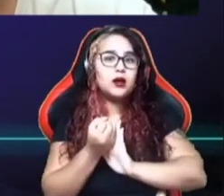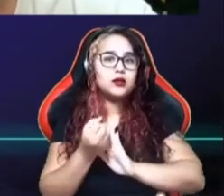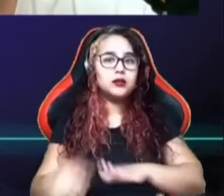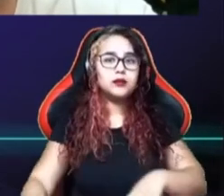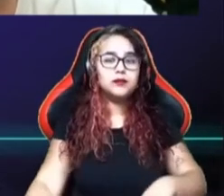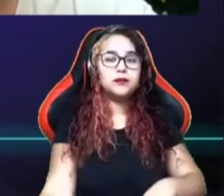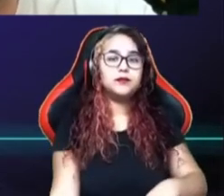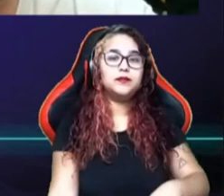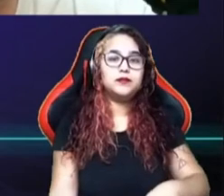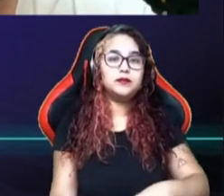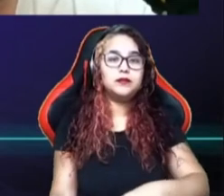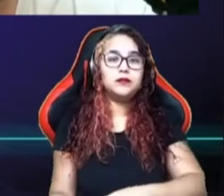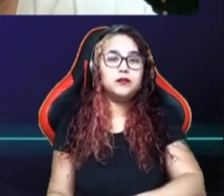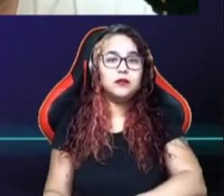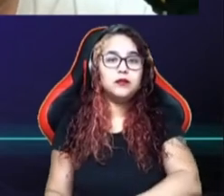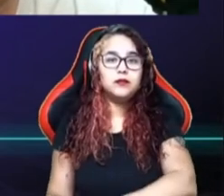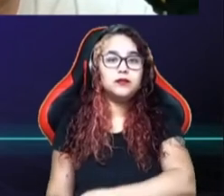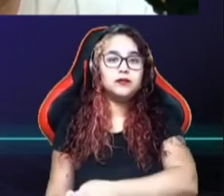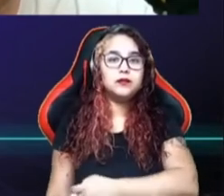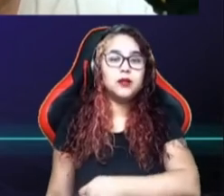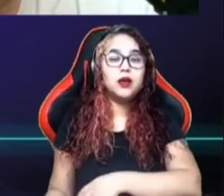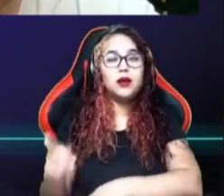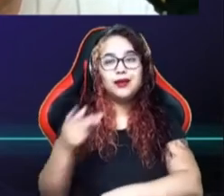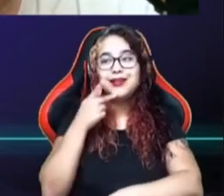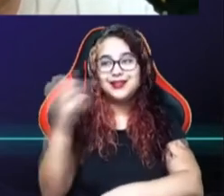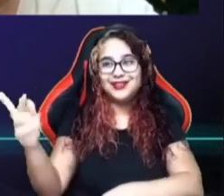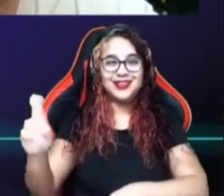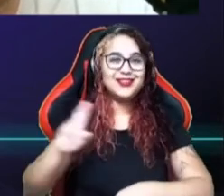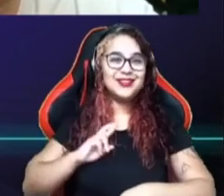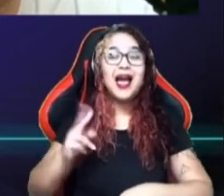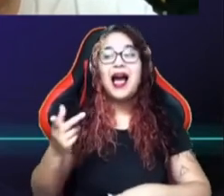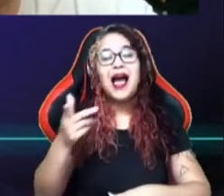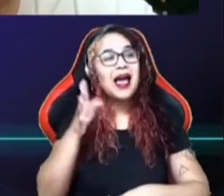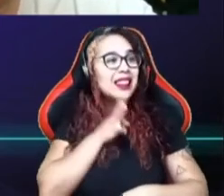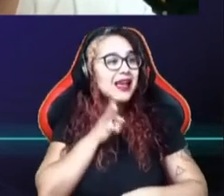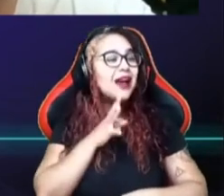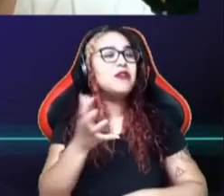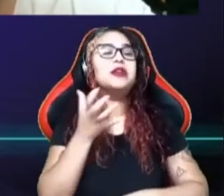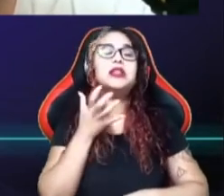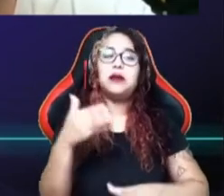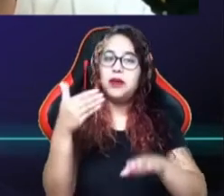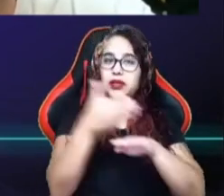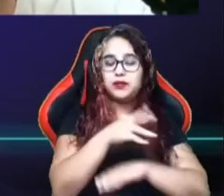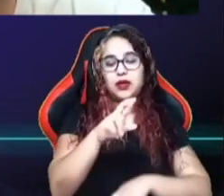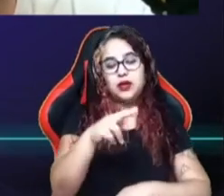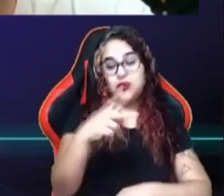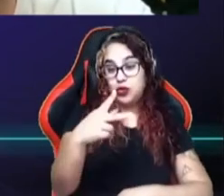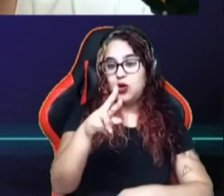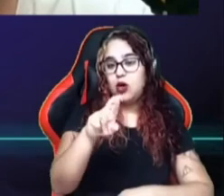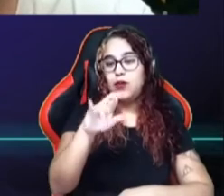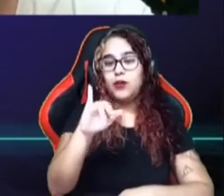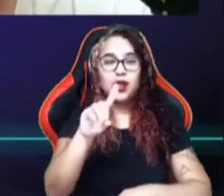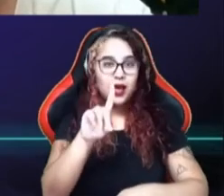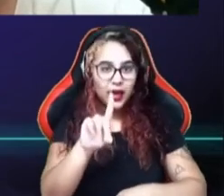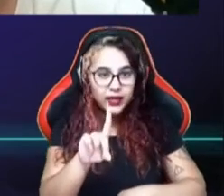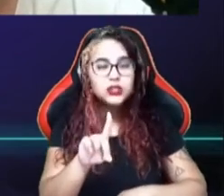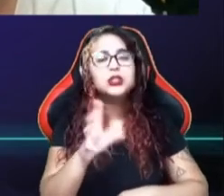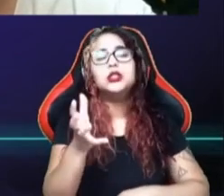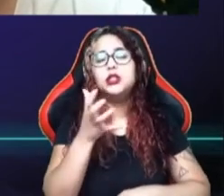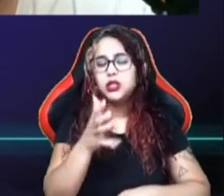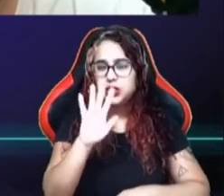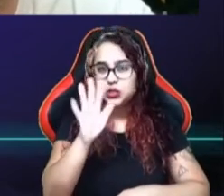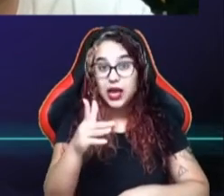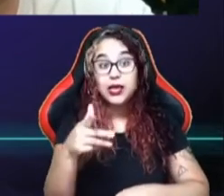já queria estar no Pride, ainda mais com um show. Então, acho que aí fecha isso muito bem para o jogo, para os artistas,